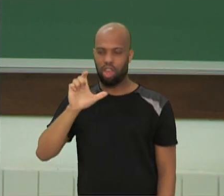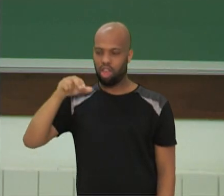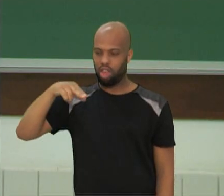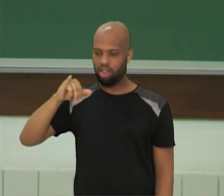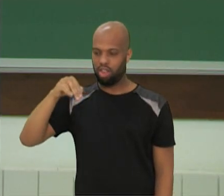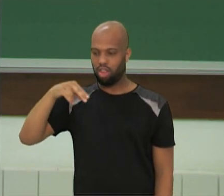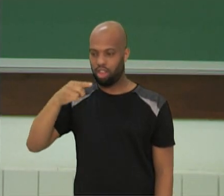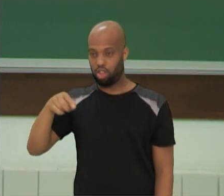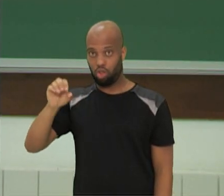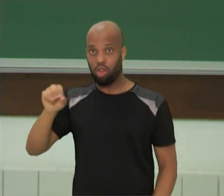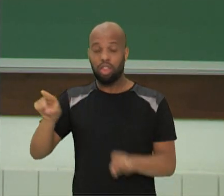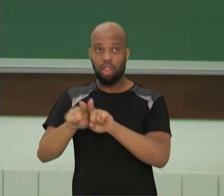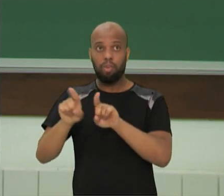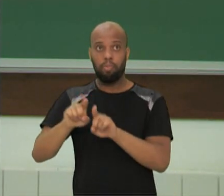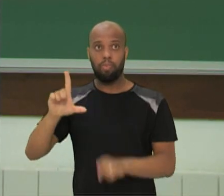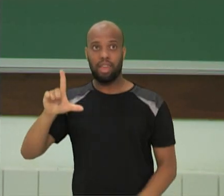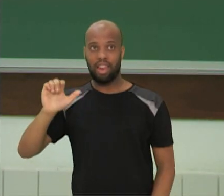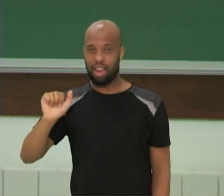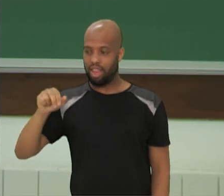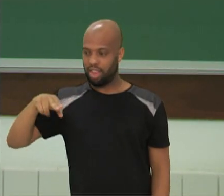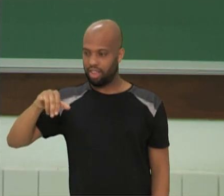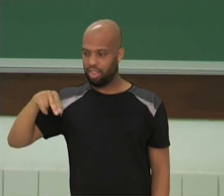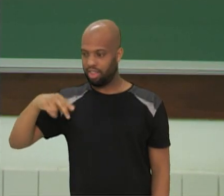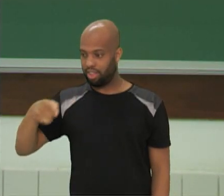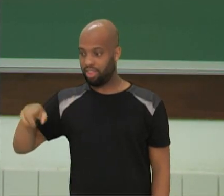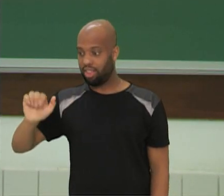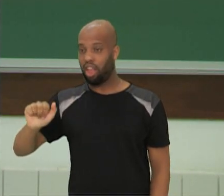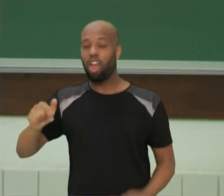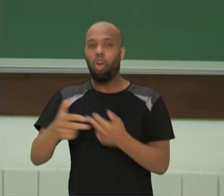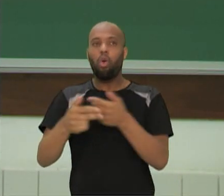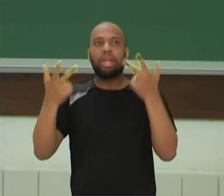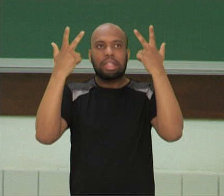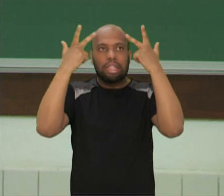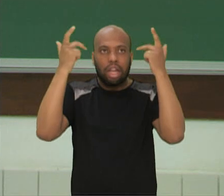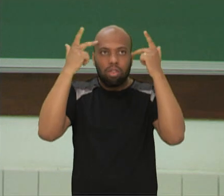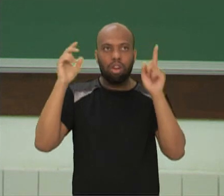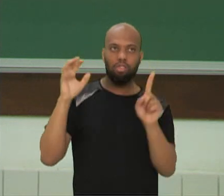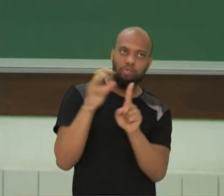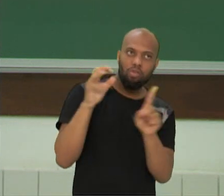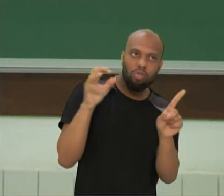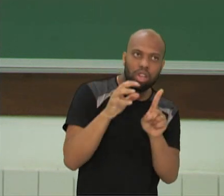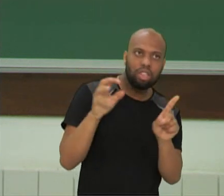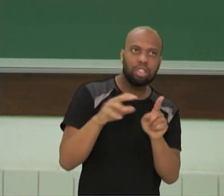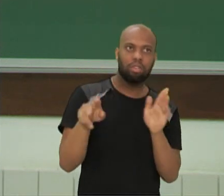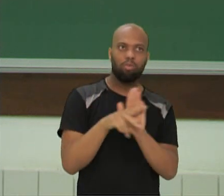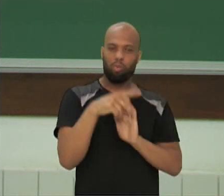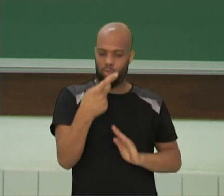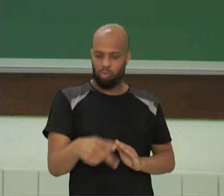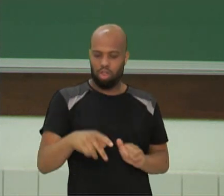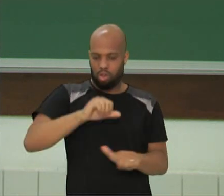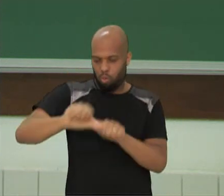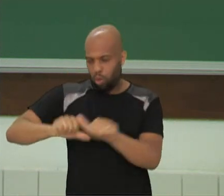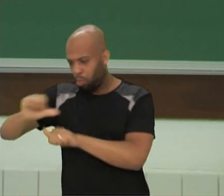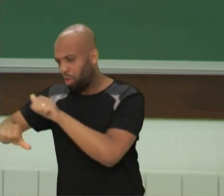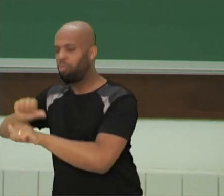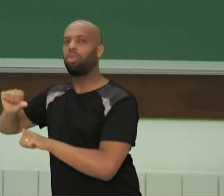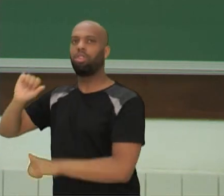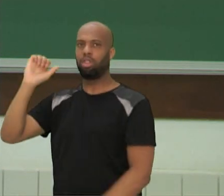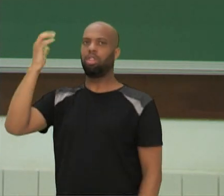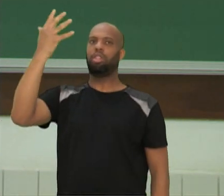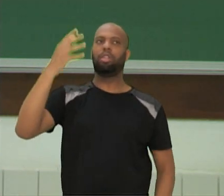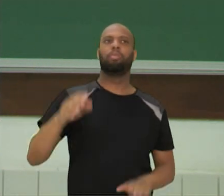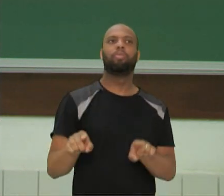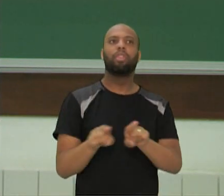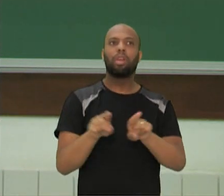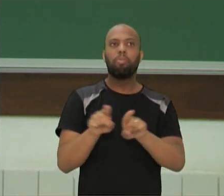condições, são fenômenos naturais que vão influenciar diretamente nas mudanças climáticas. E